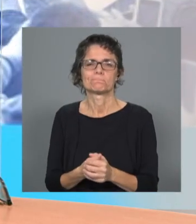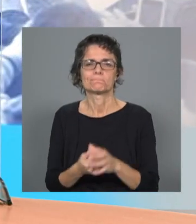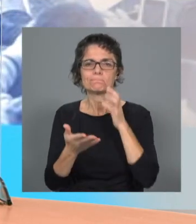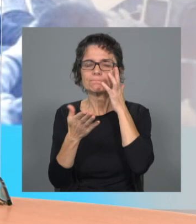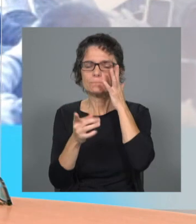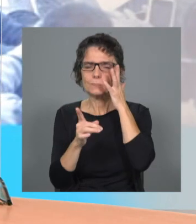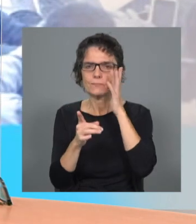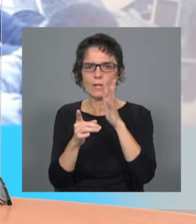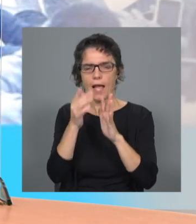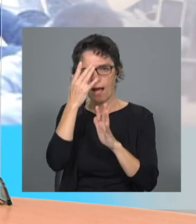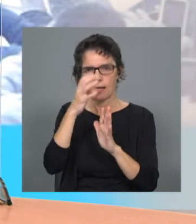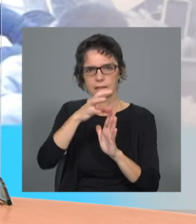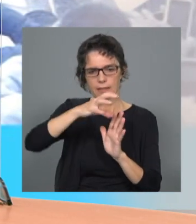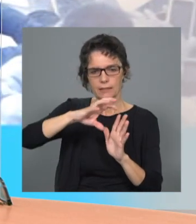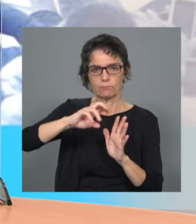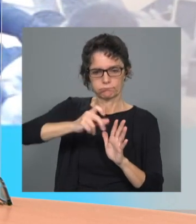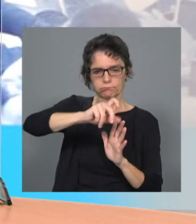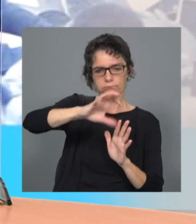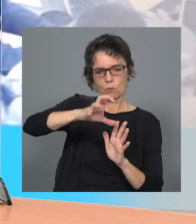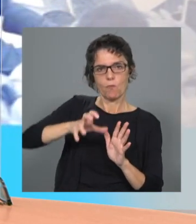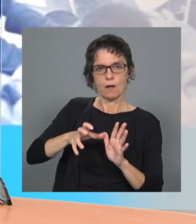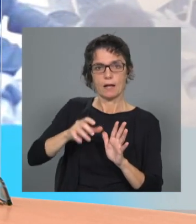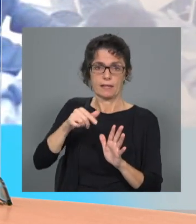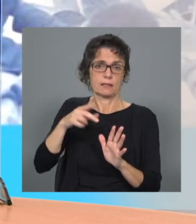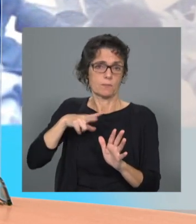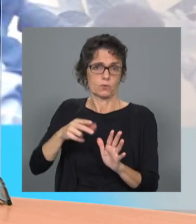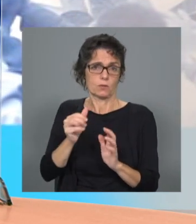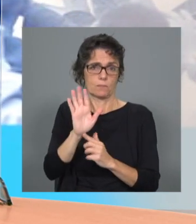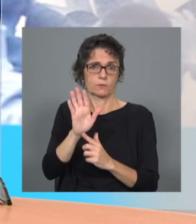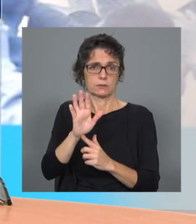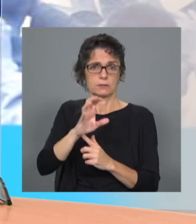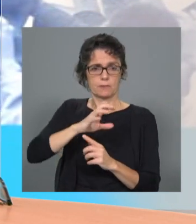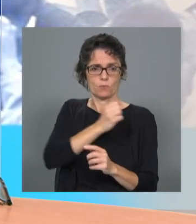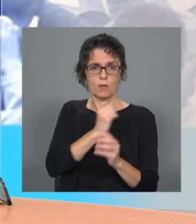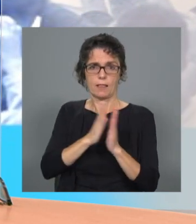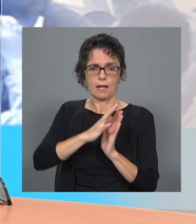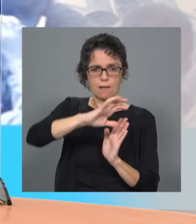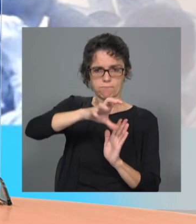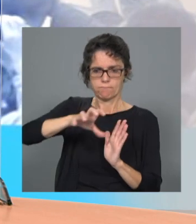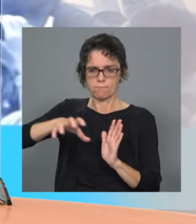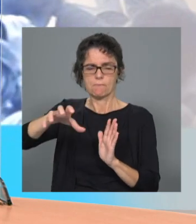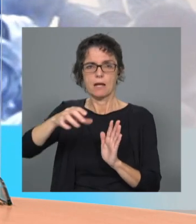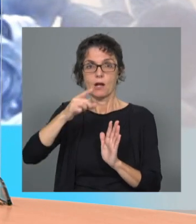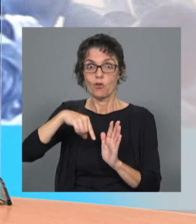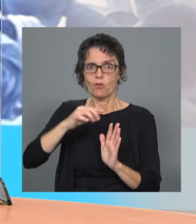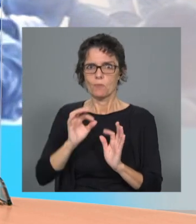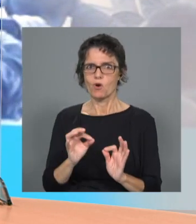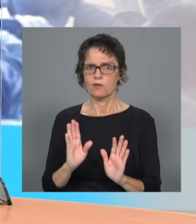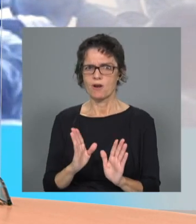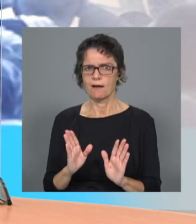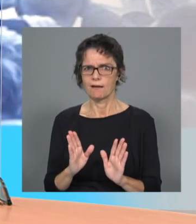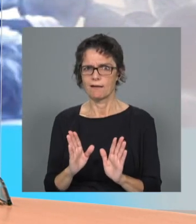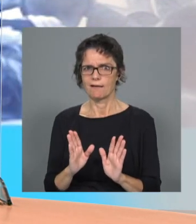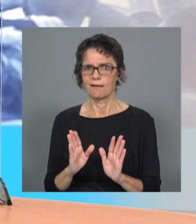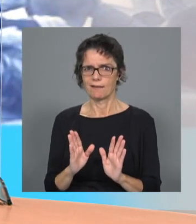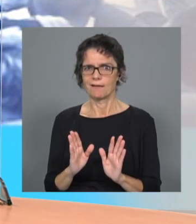em cada diocese, e falando especificamente aqui em Portugal, Estamos preparados para isso? Vai ser possível levar